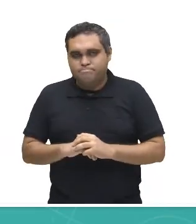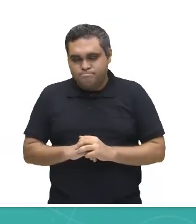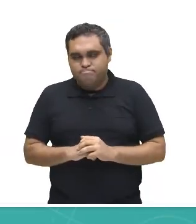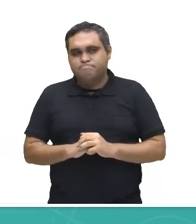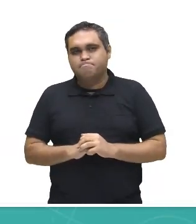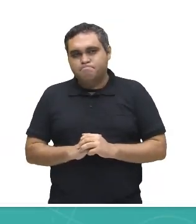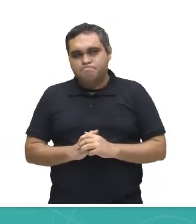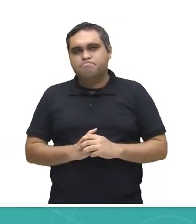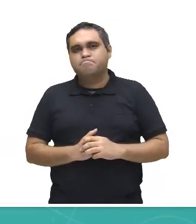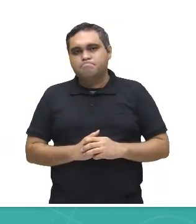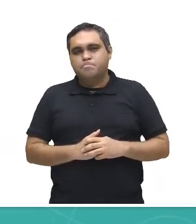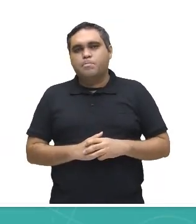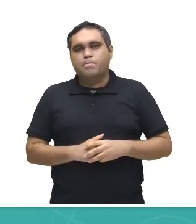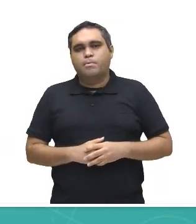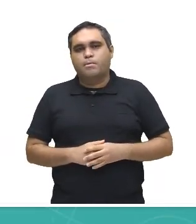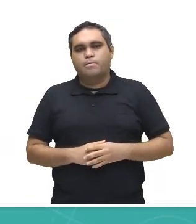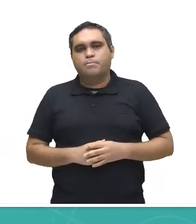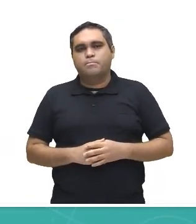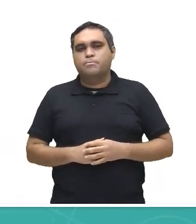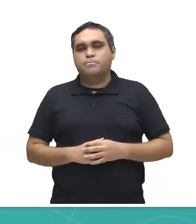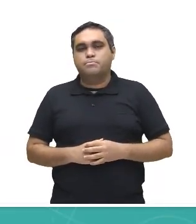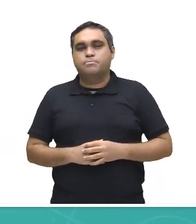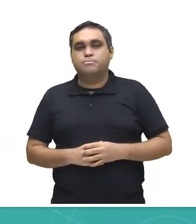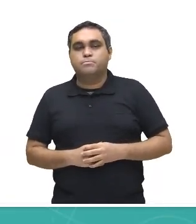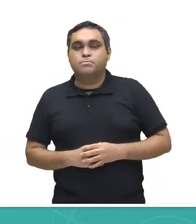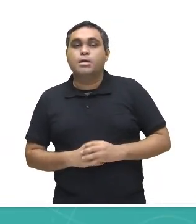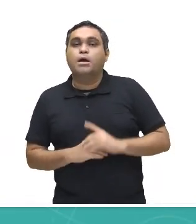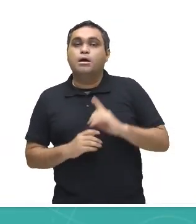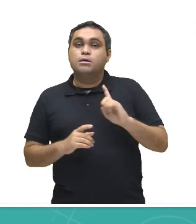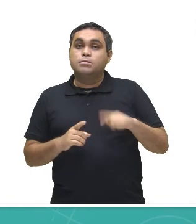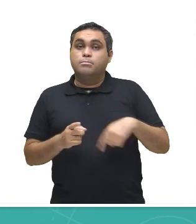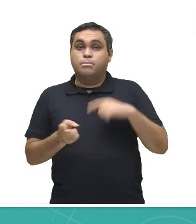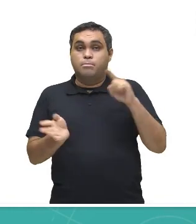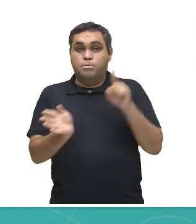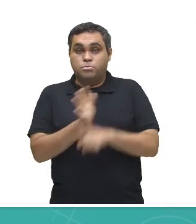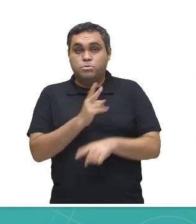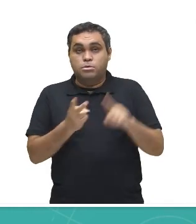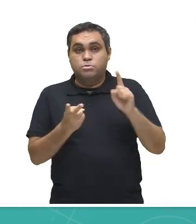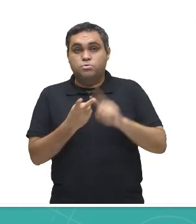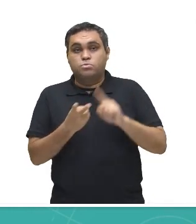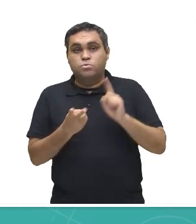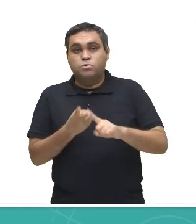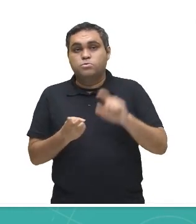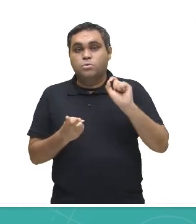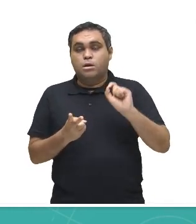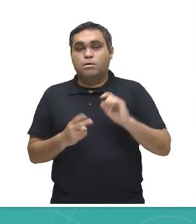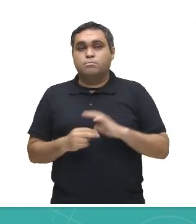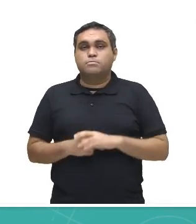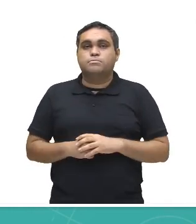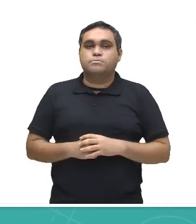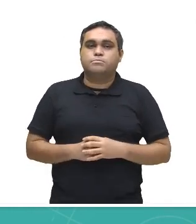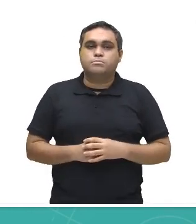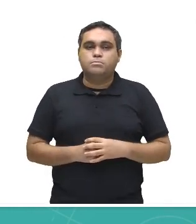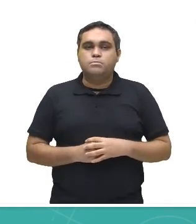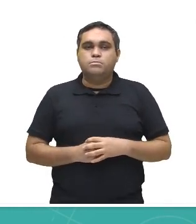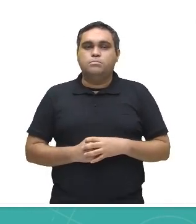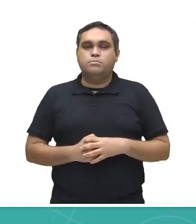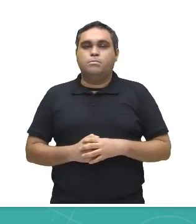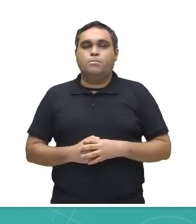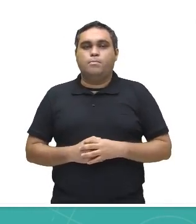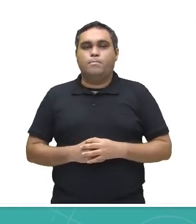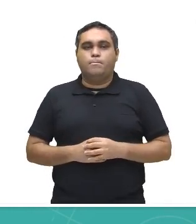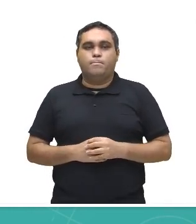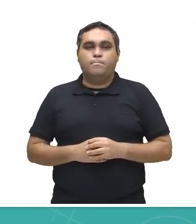na dominação, certinho? Depois a gente tinha aí a nossa segunda questão. E a nossa segunda